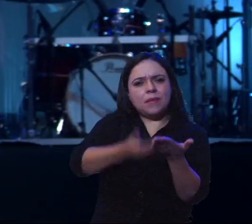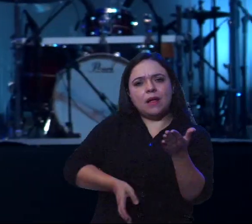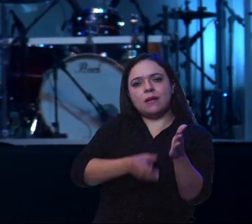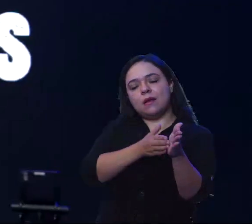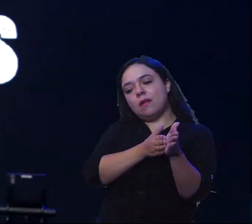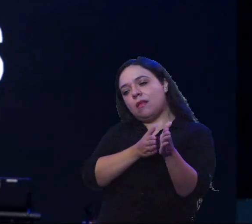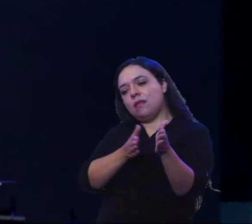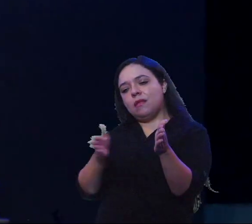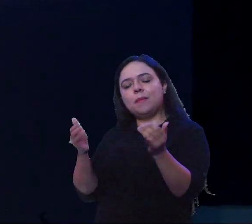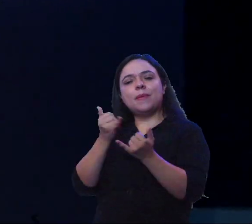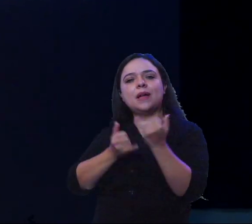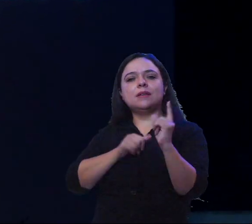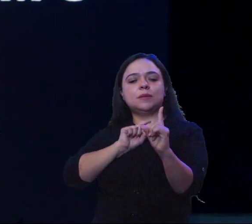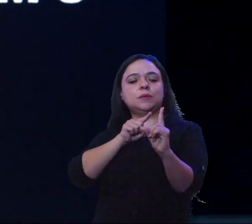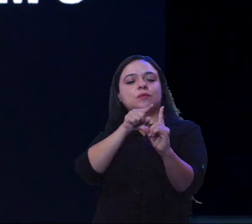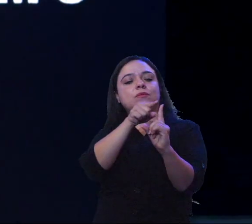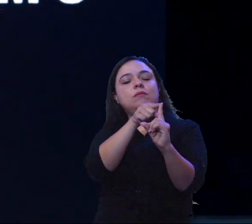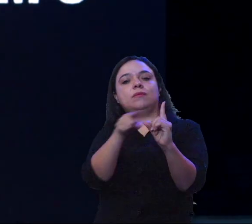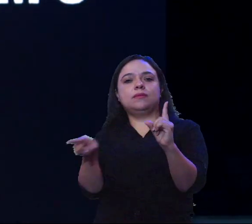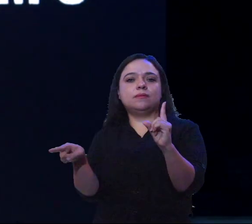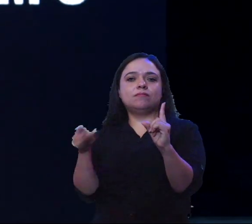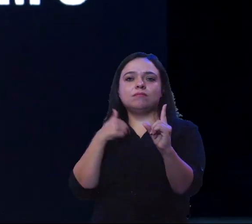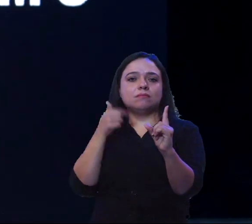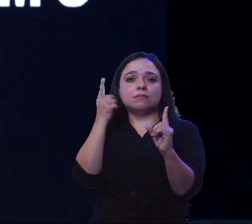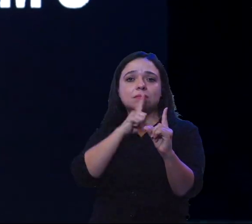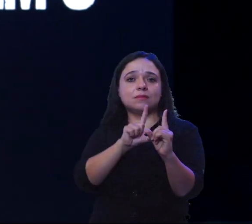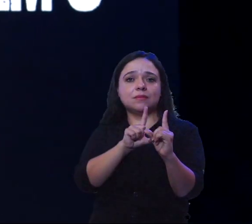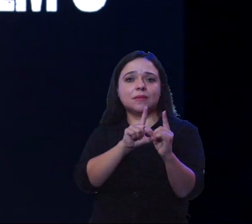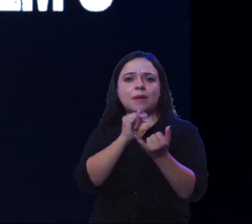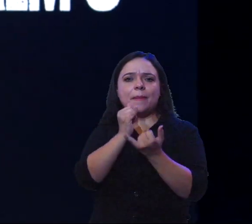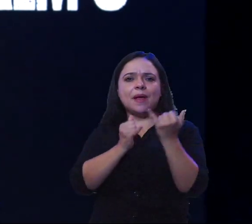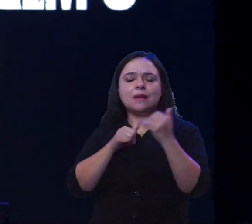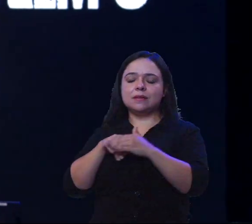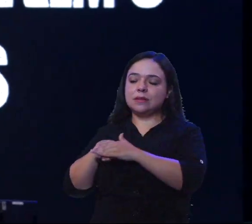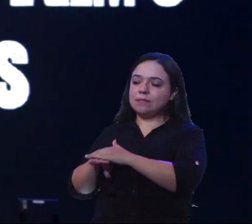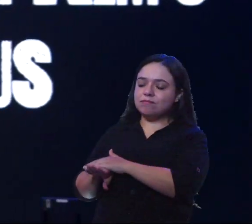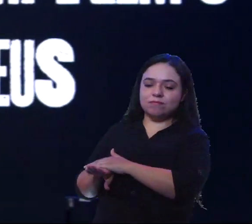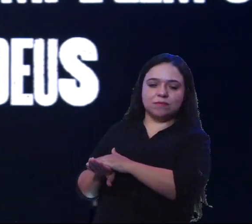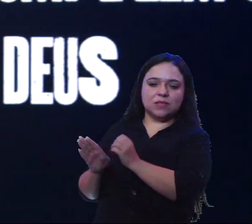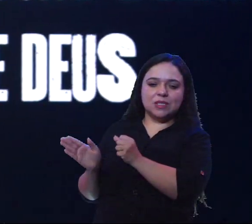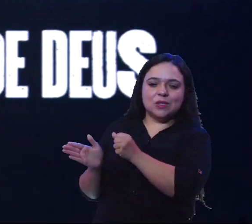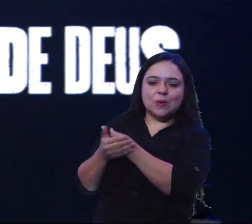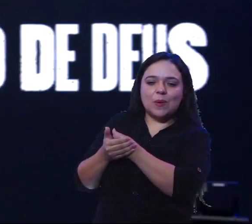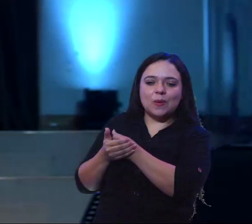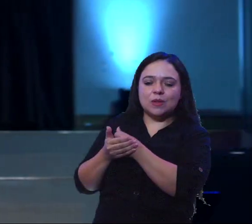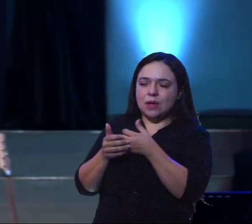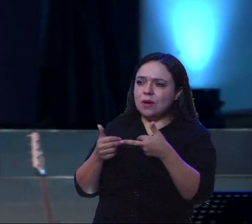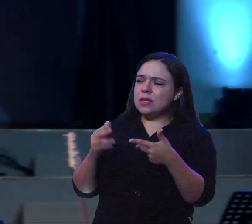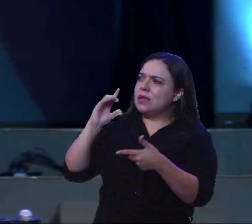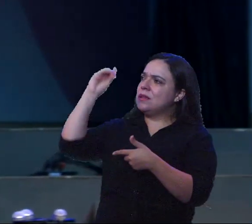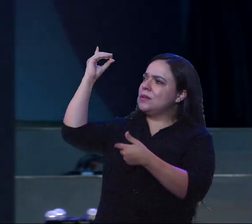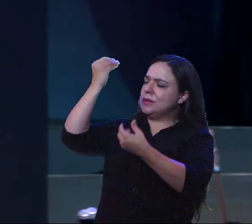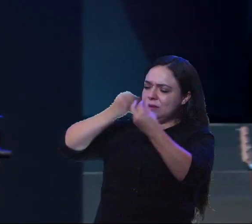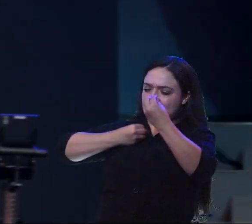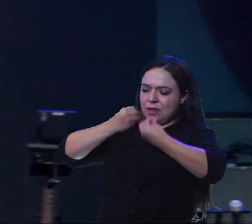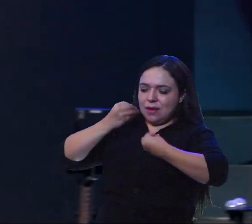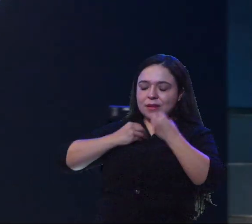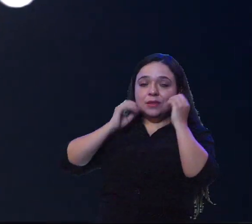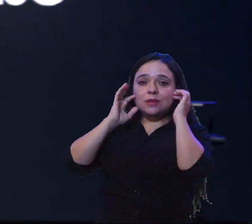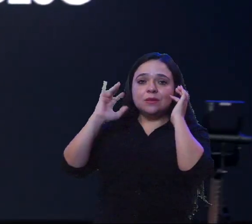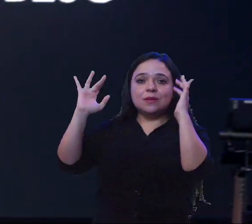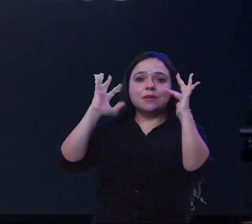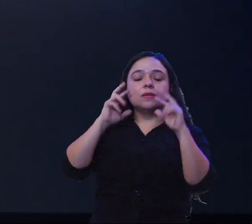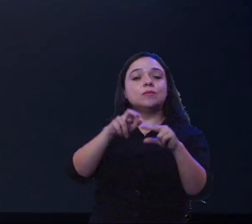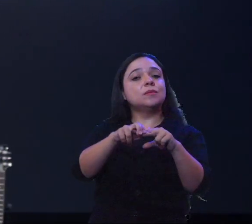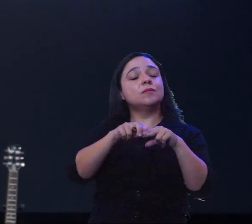Nada pior. E aí você vai guardando nas gavetas. Vai escondendo as coisas que Deus queria gerar em você, porque